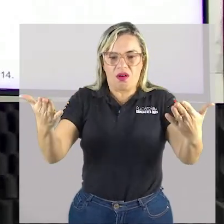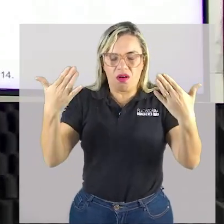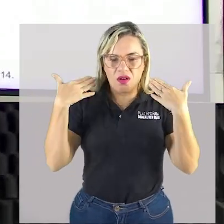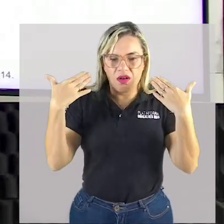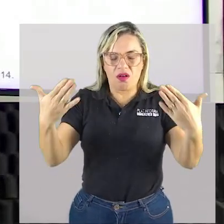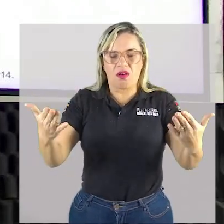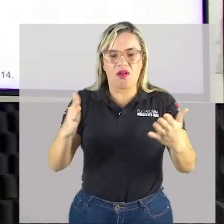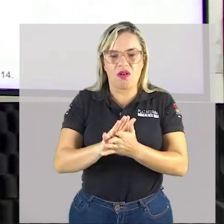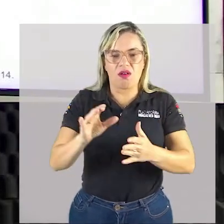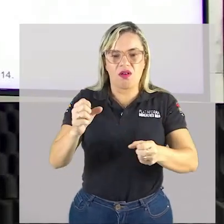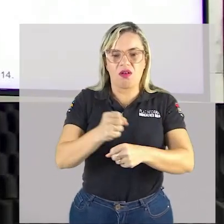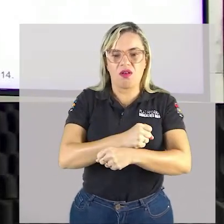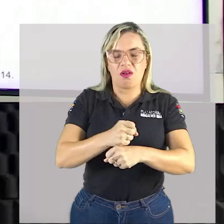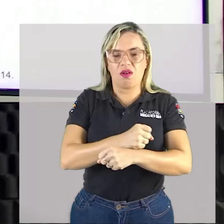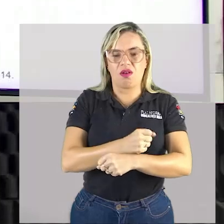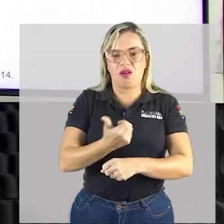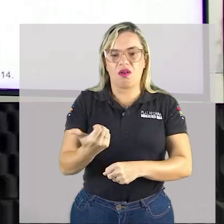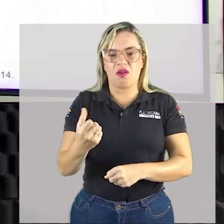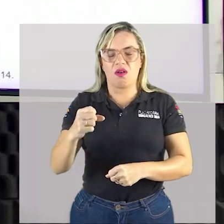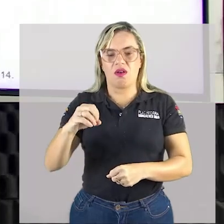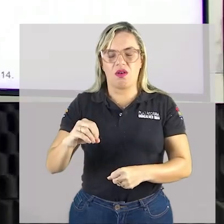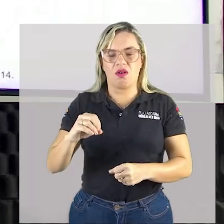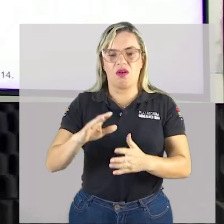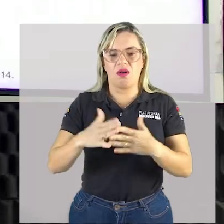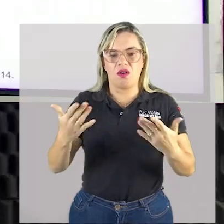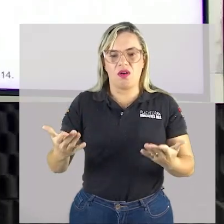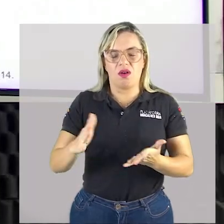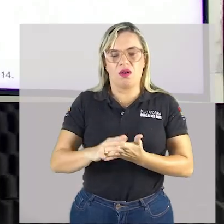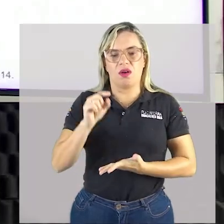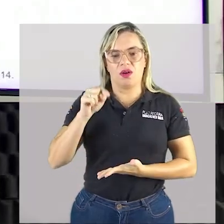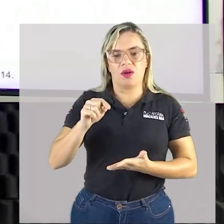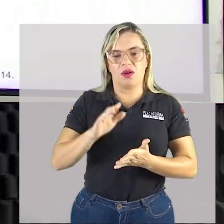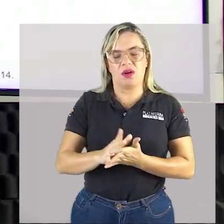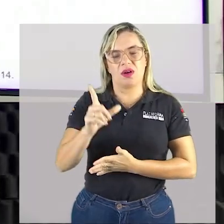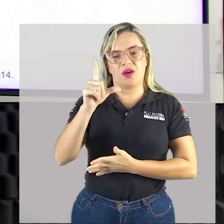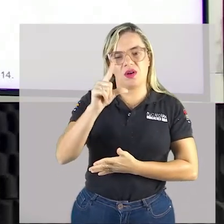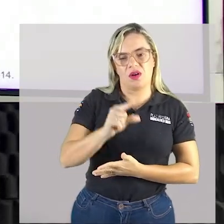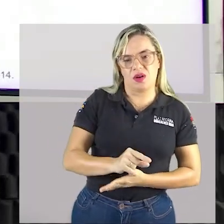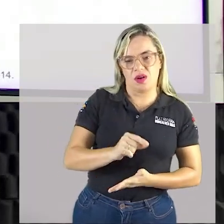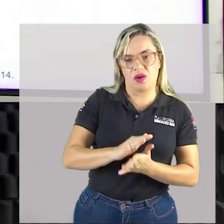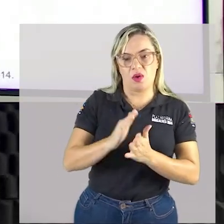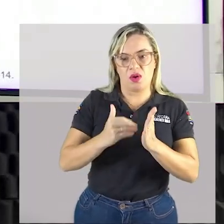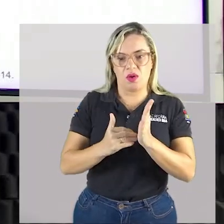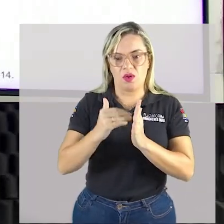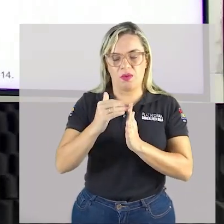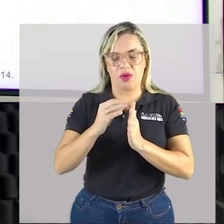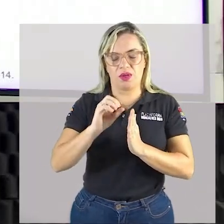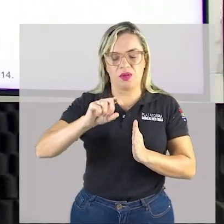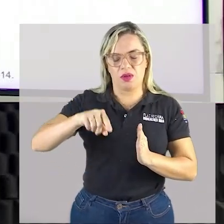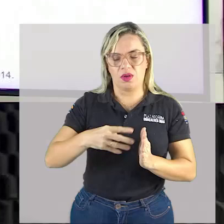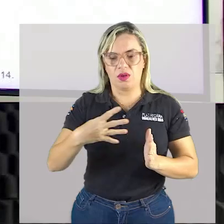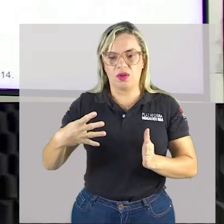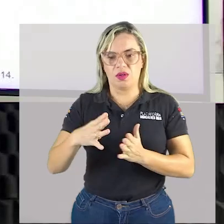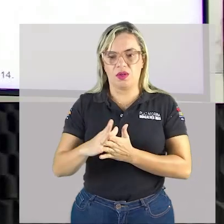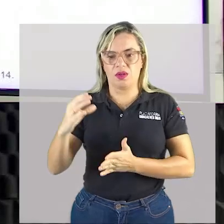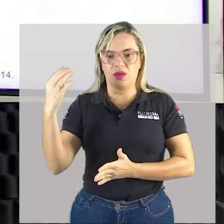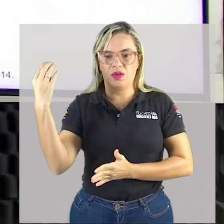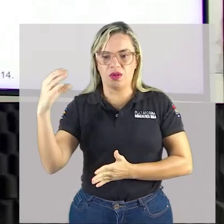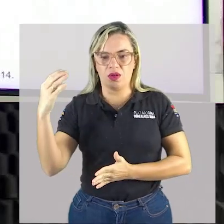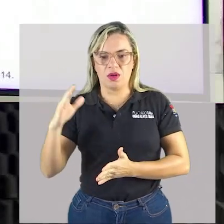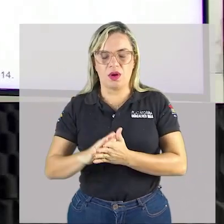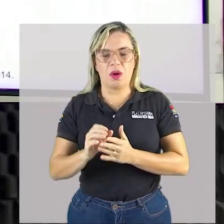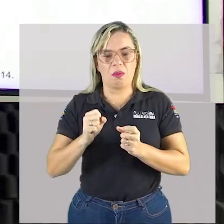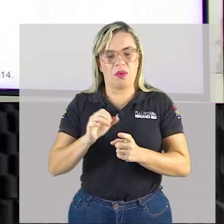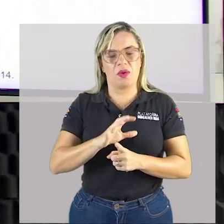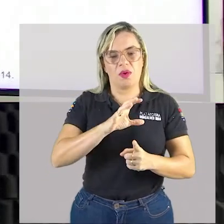anos 80. Parece pouco, mas o aumento de 0,4 graus Celsius pode afetar